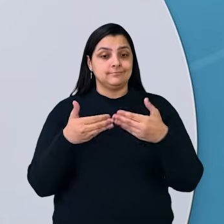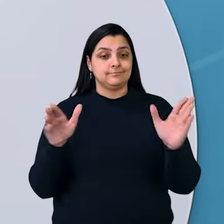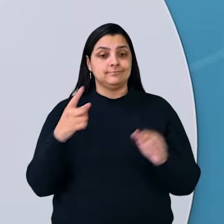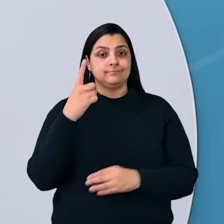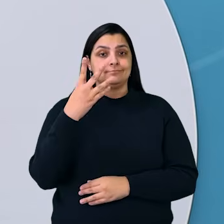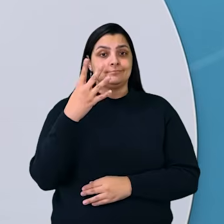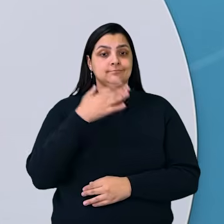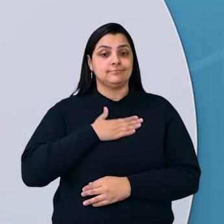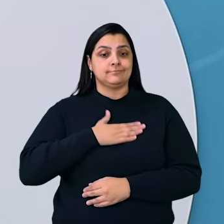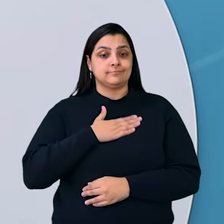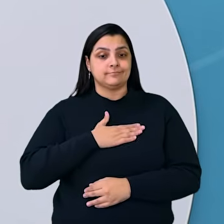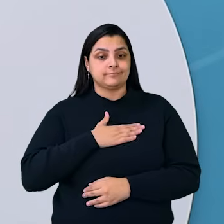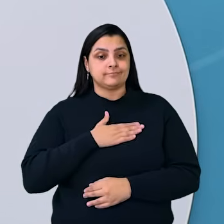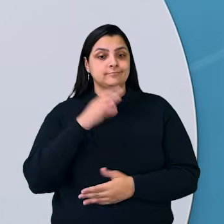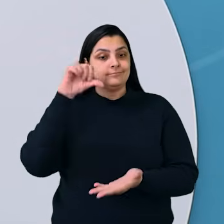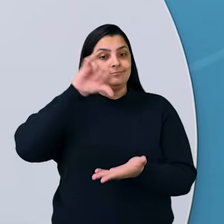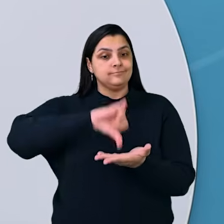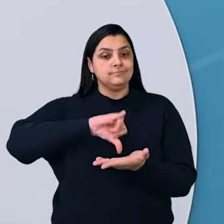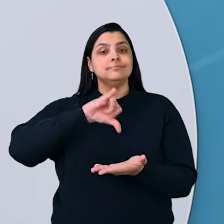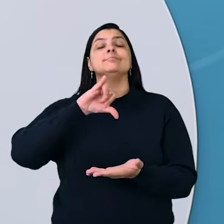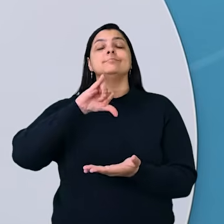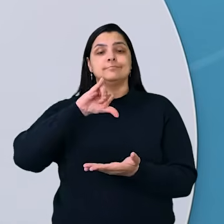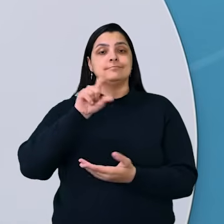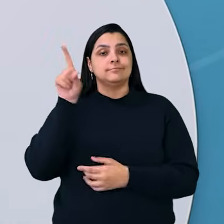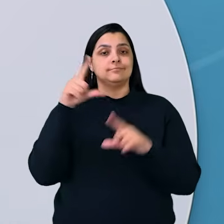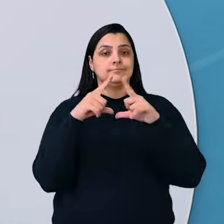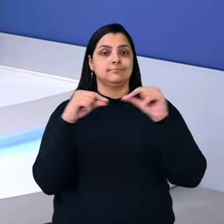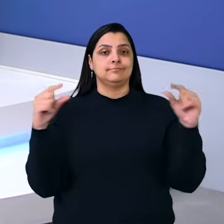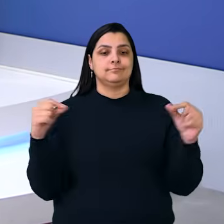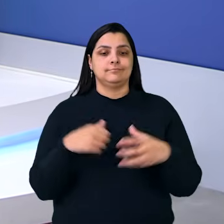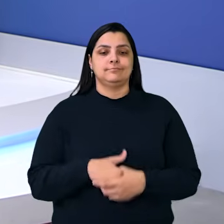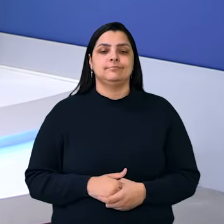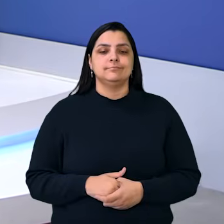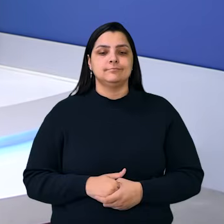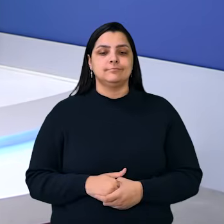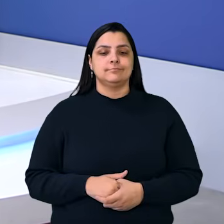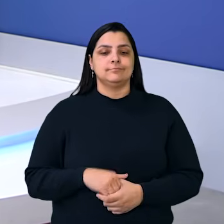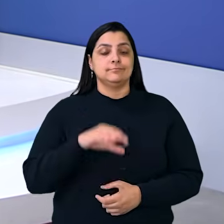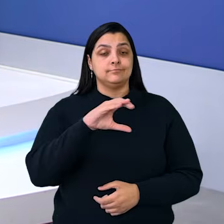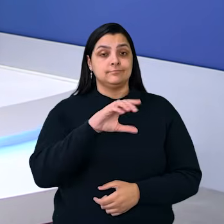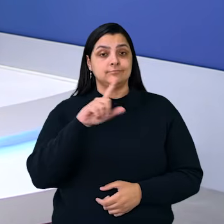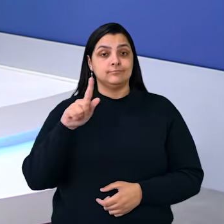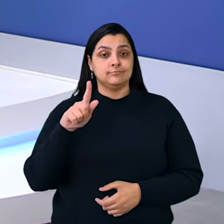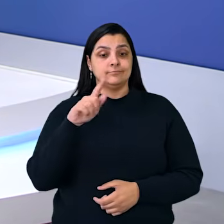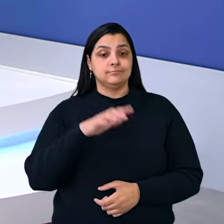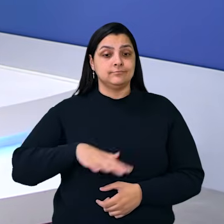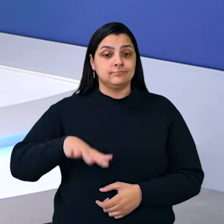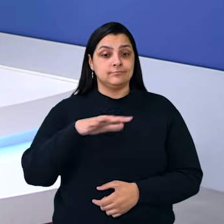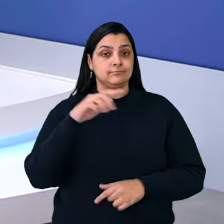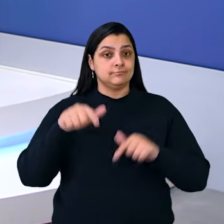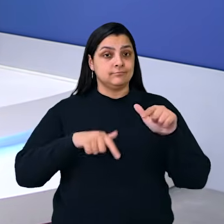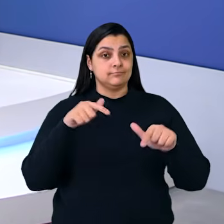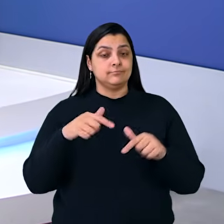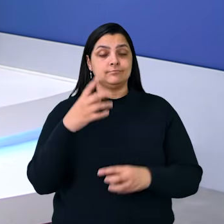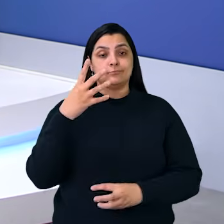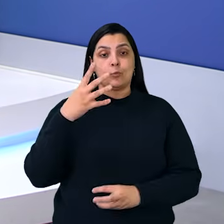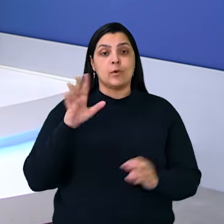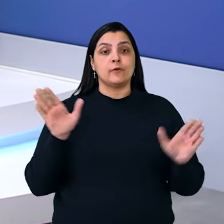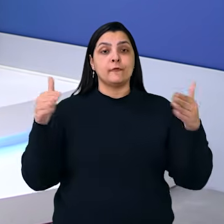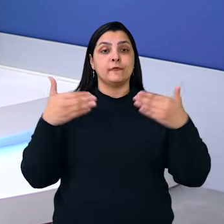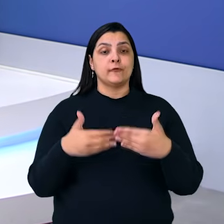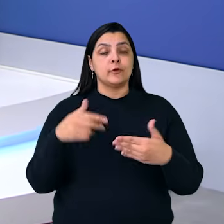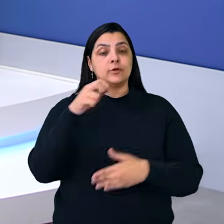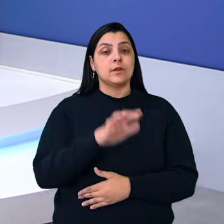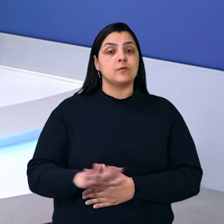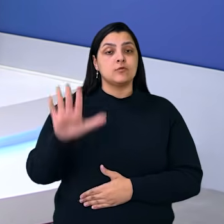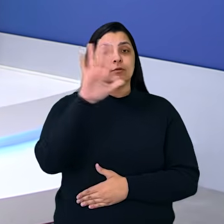para o dia 14 de agosto, na sede do TST, em Brasília. A Corregedoria Geral da Justiça do Trabalho realizou o 4º